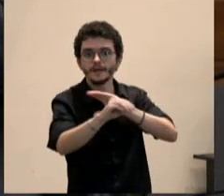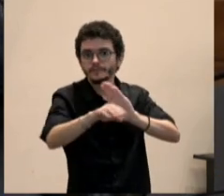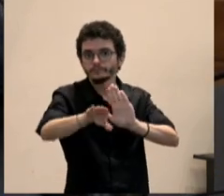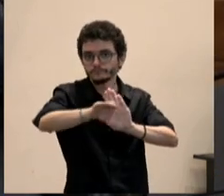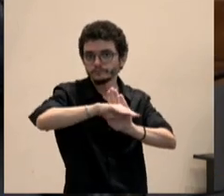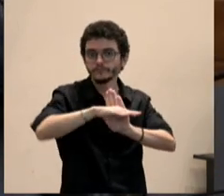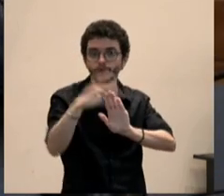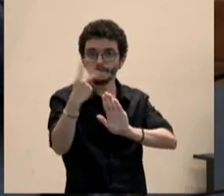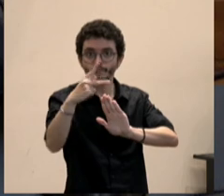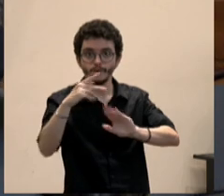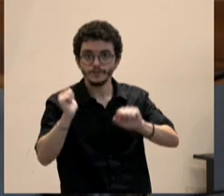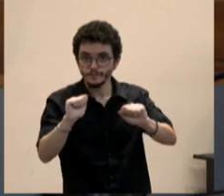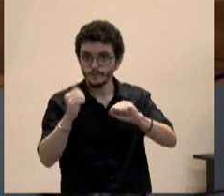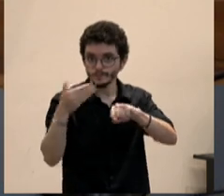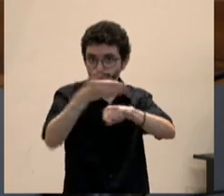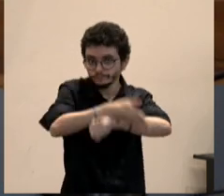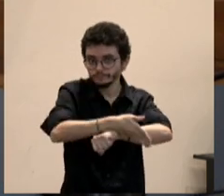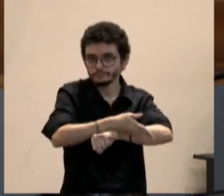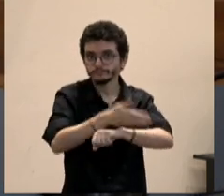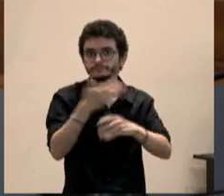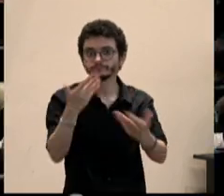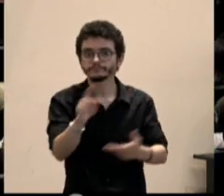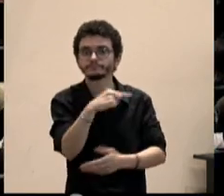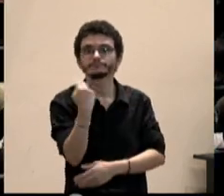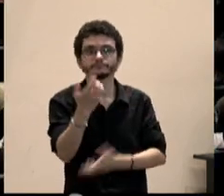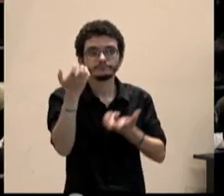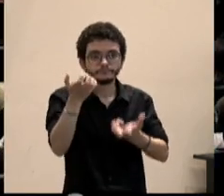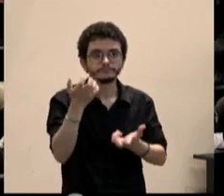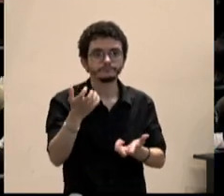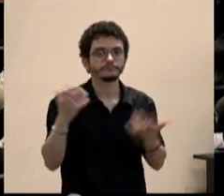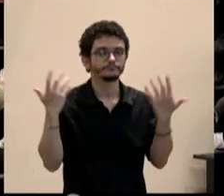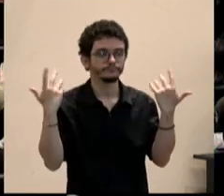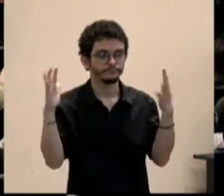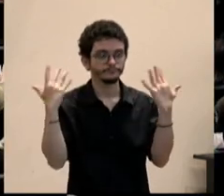ok? Então, a gente